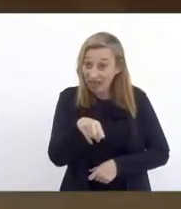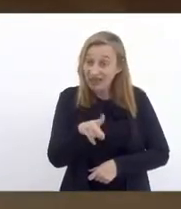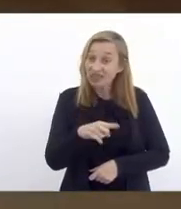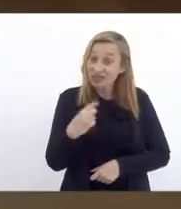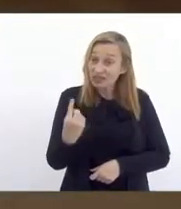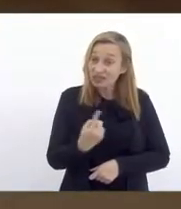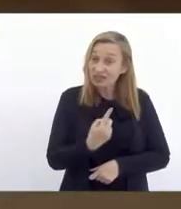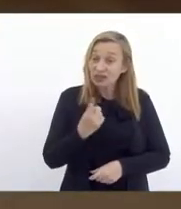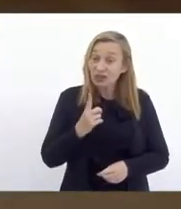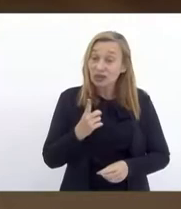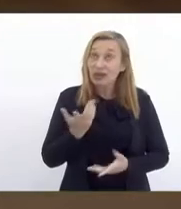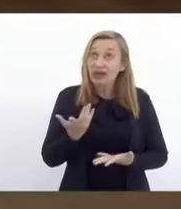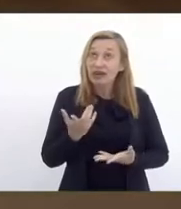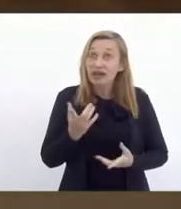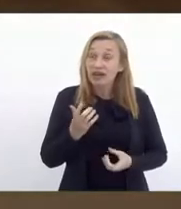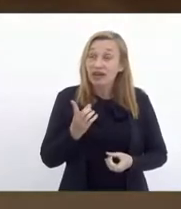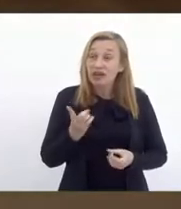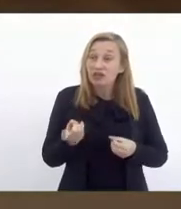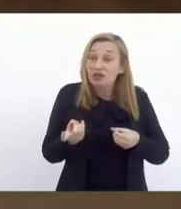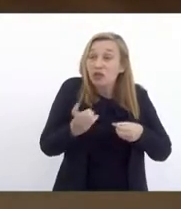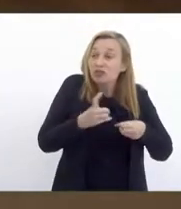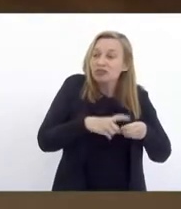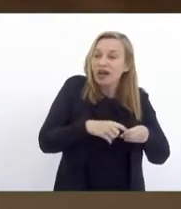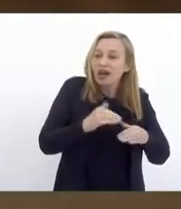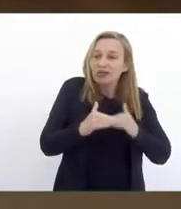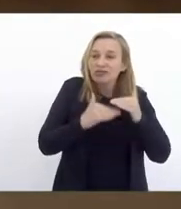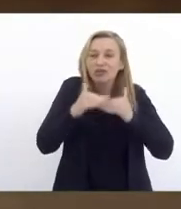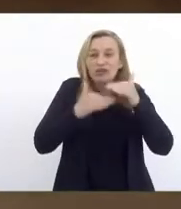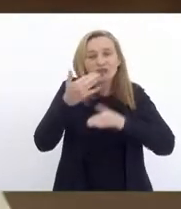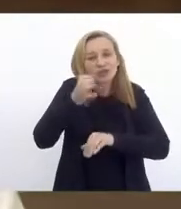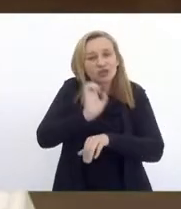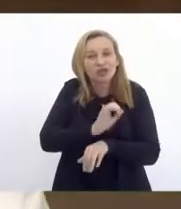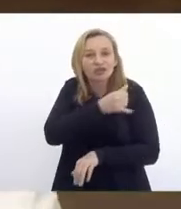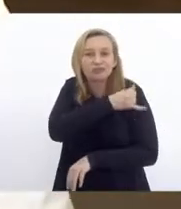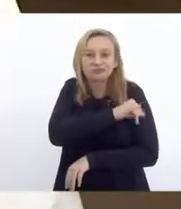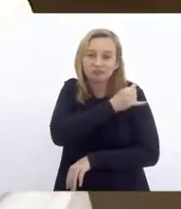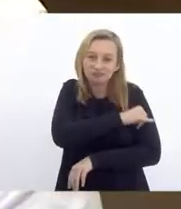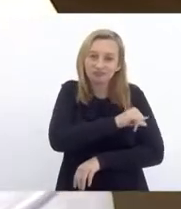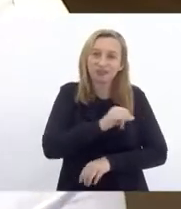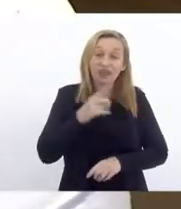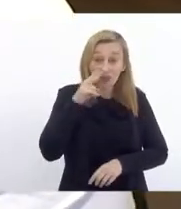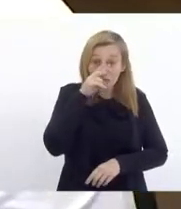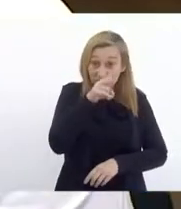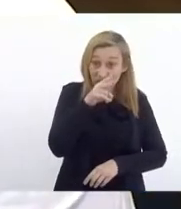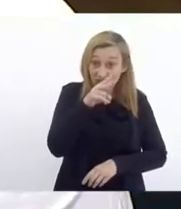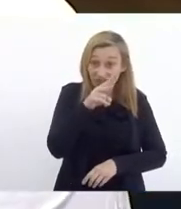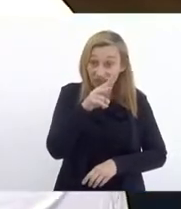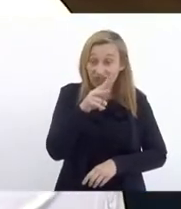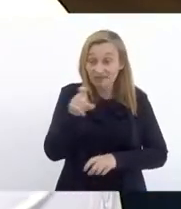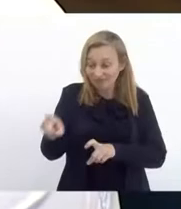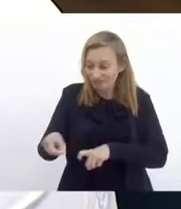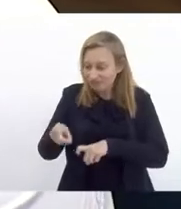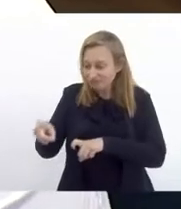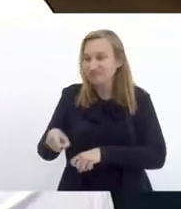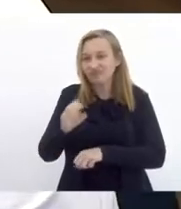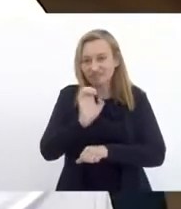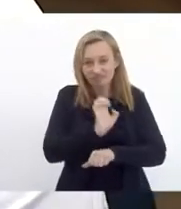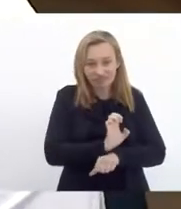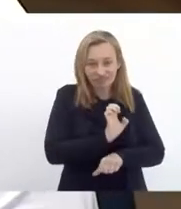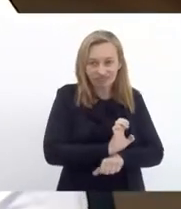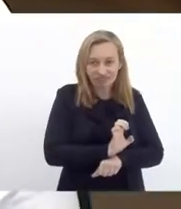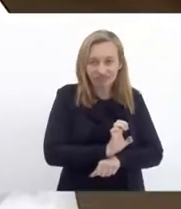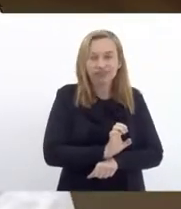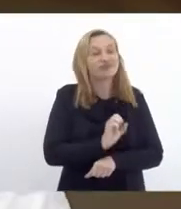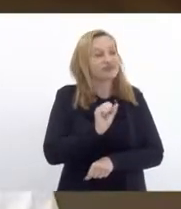gente achar, né, retomar esse desenvolvimento no Estado do Rio de Janeiro, fortalecendo o interior do Estado,